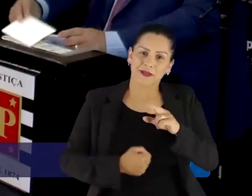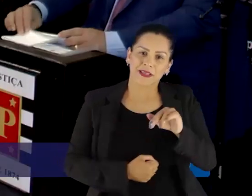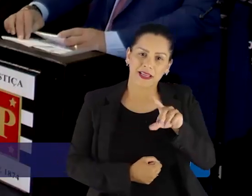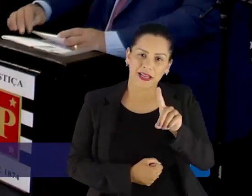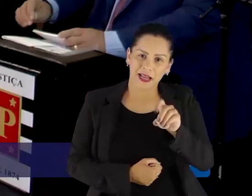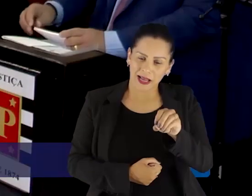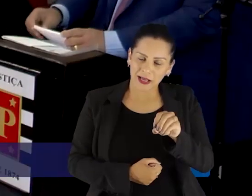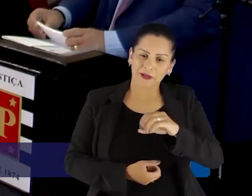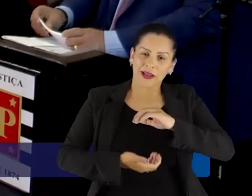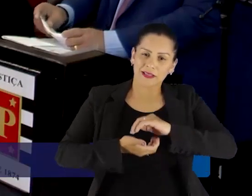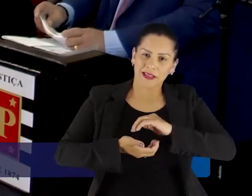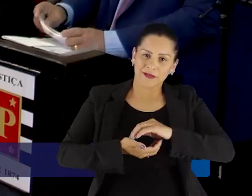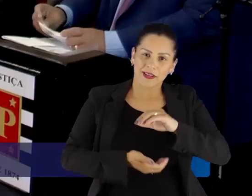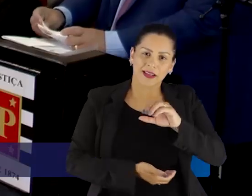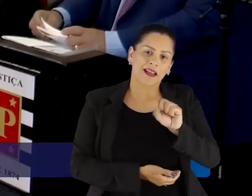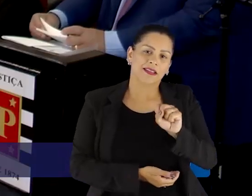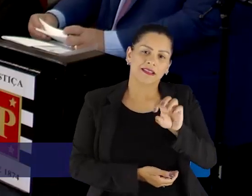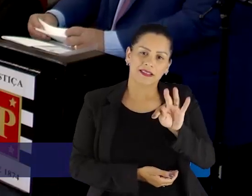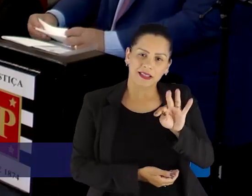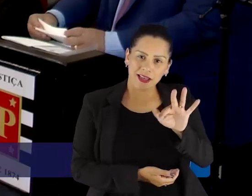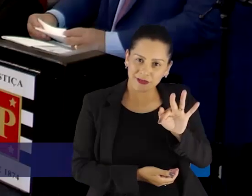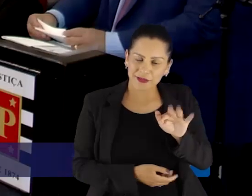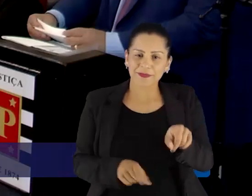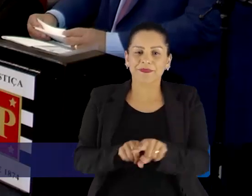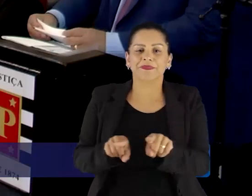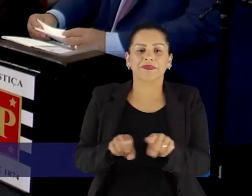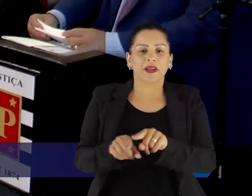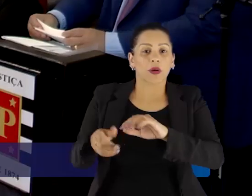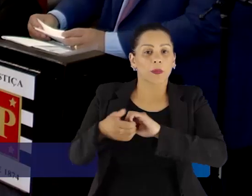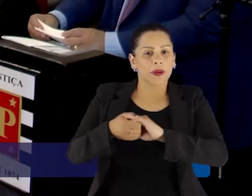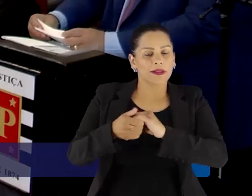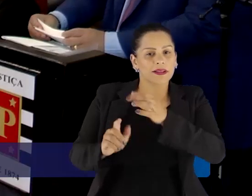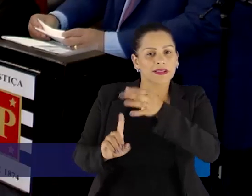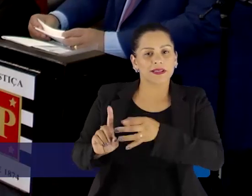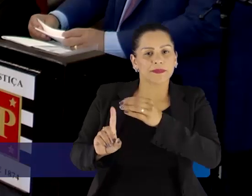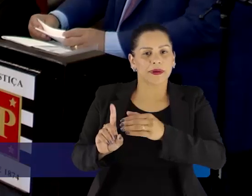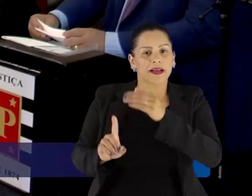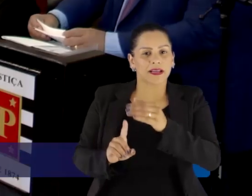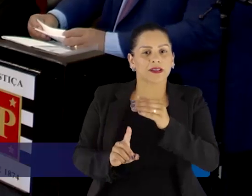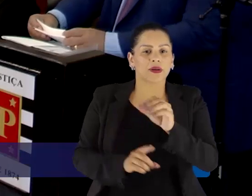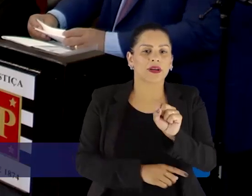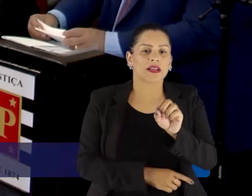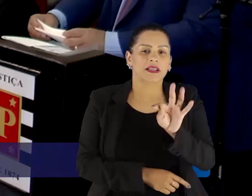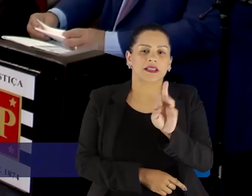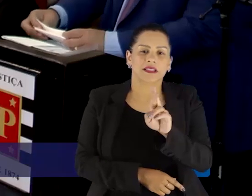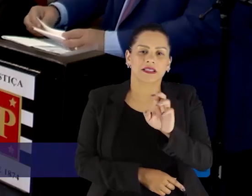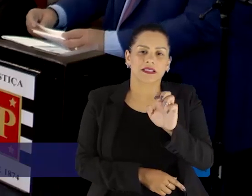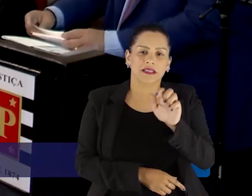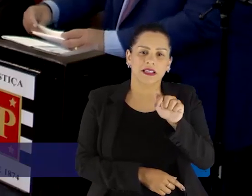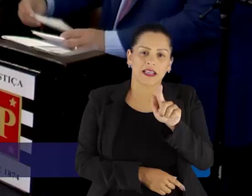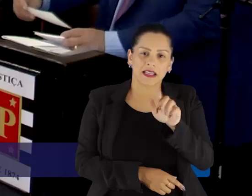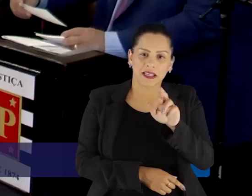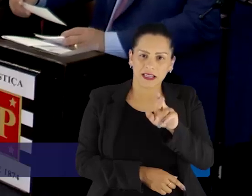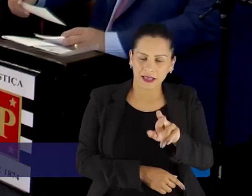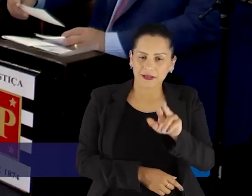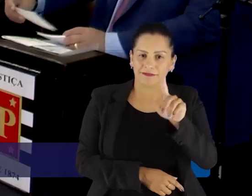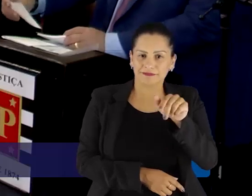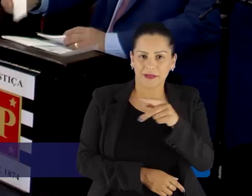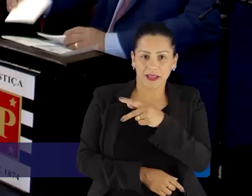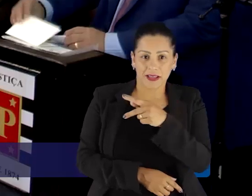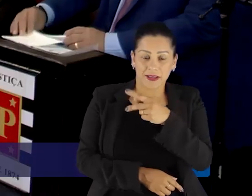Ministro do Supremo Tribunal Federal complementar o Desembargador Doutor Guilherme Gonçalves trenger